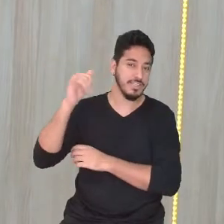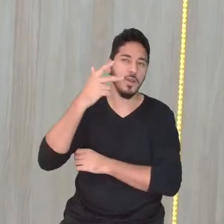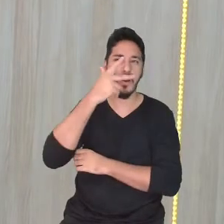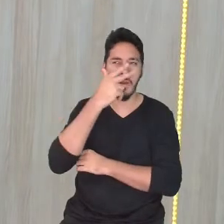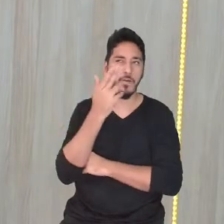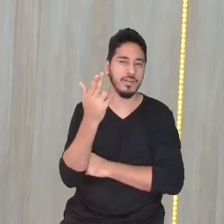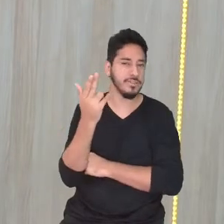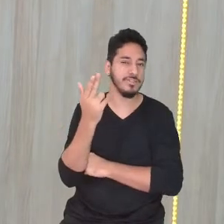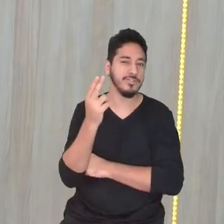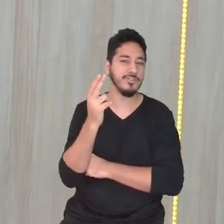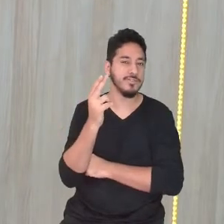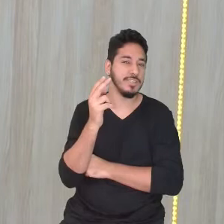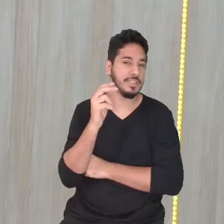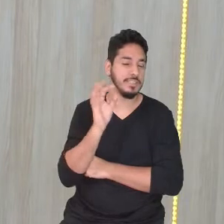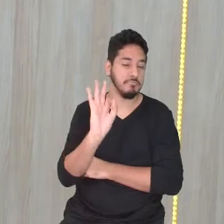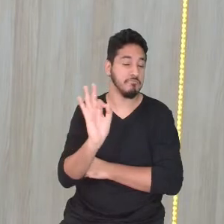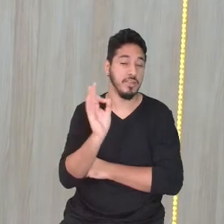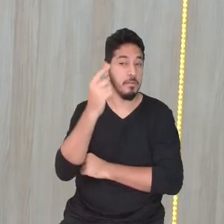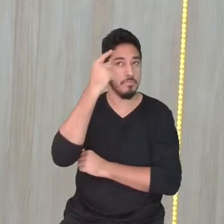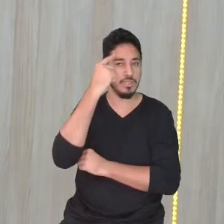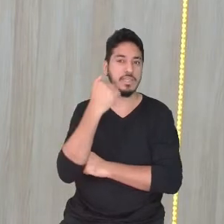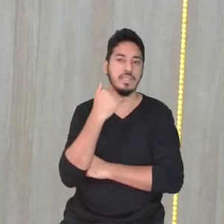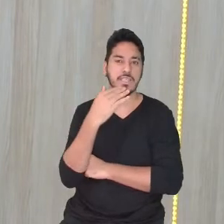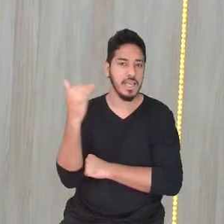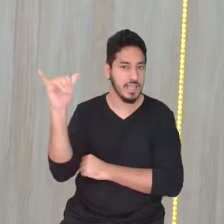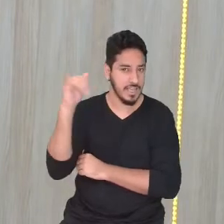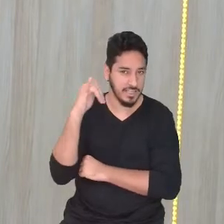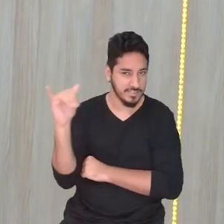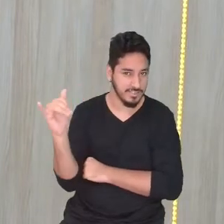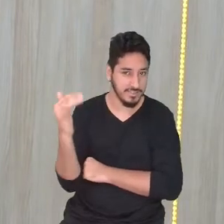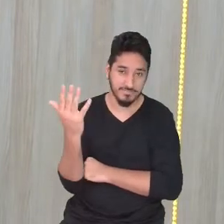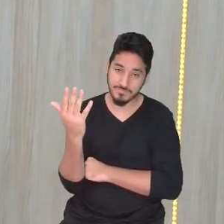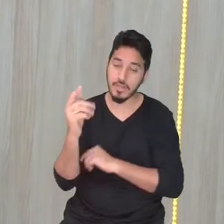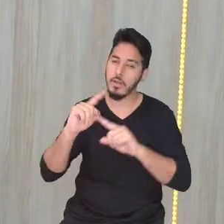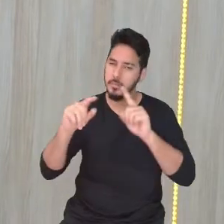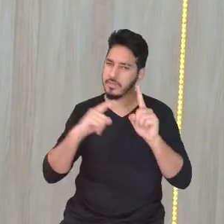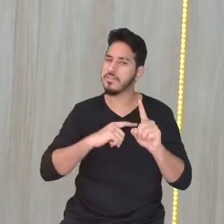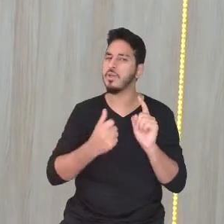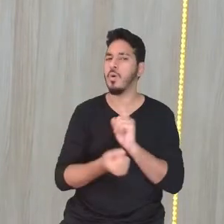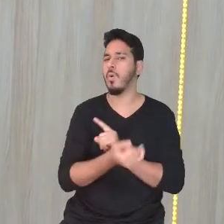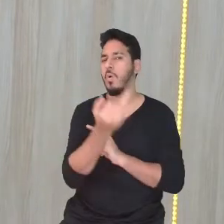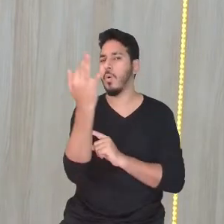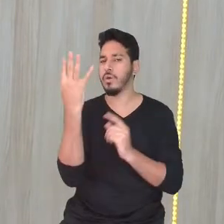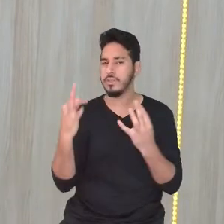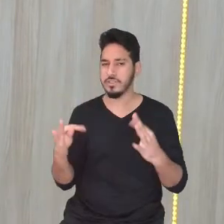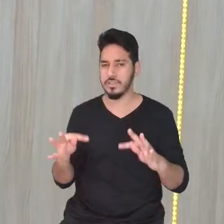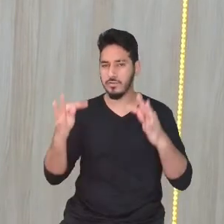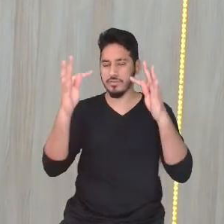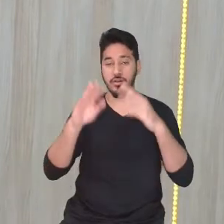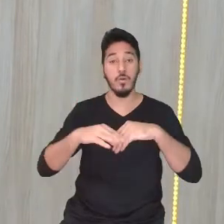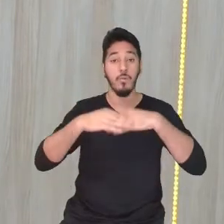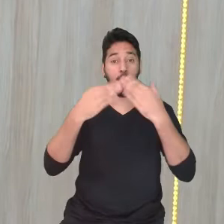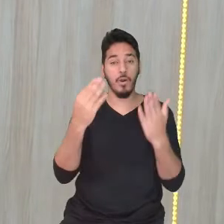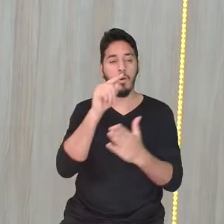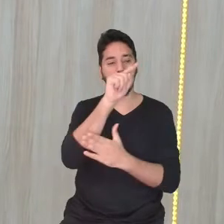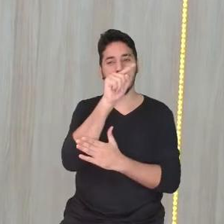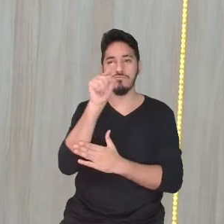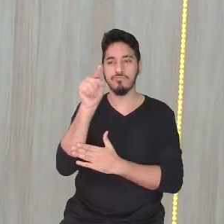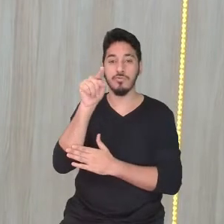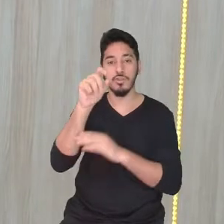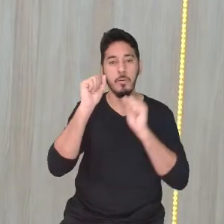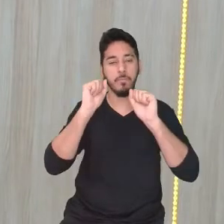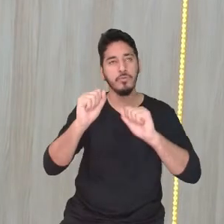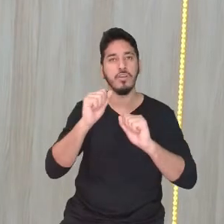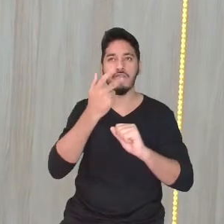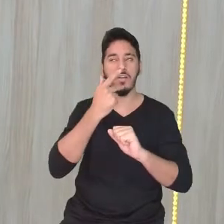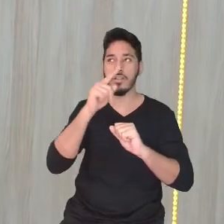quase ninguém se imagina vivendo sem energia elétrica. Mas tem diversas outras, né? Qual delas que se você puder,